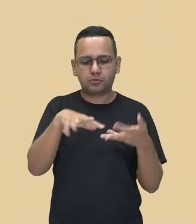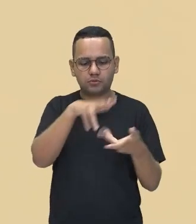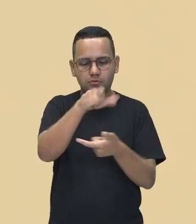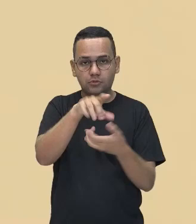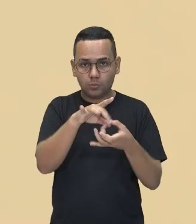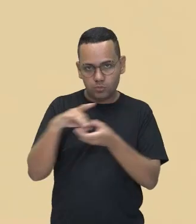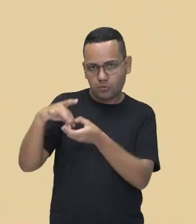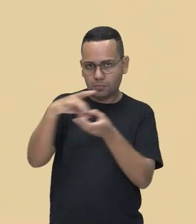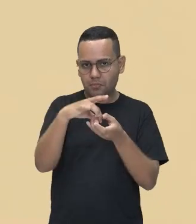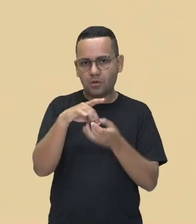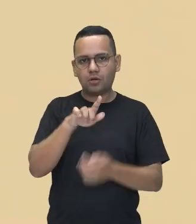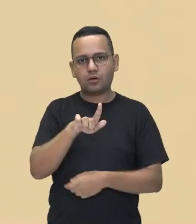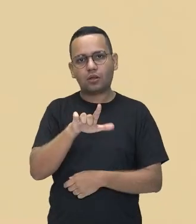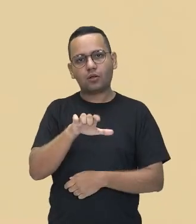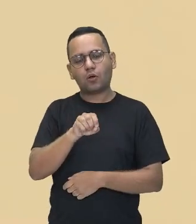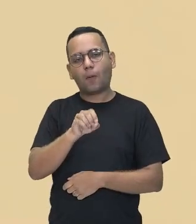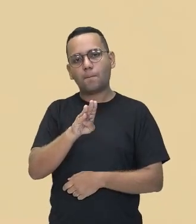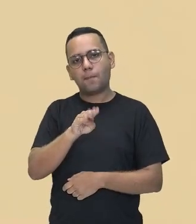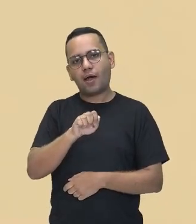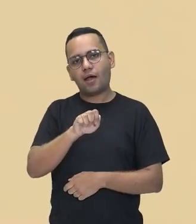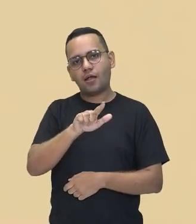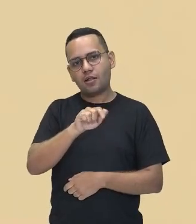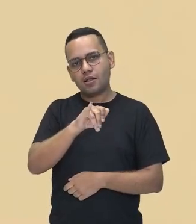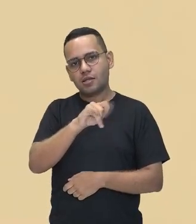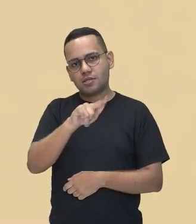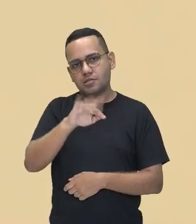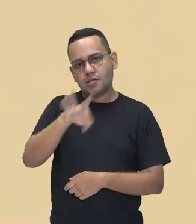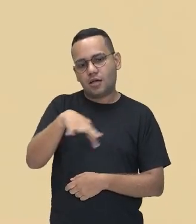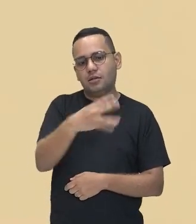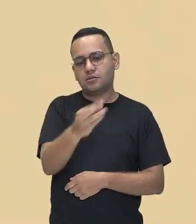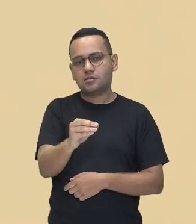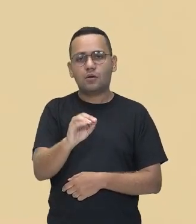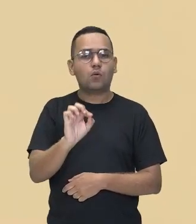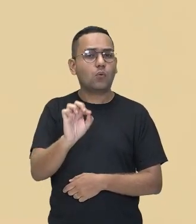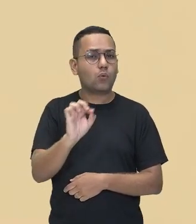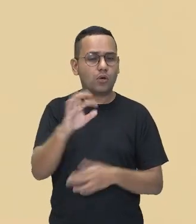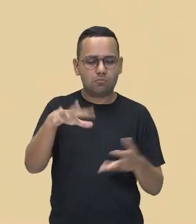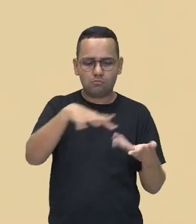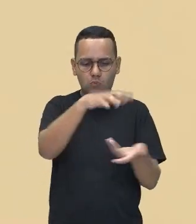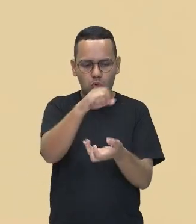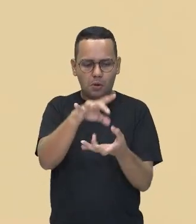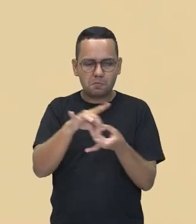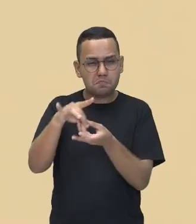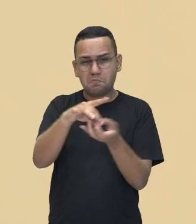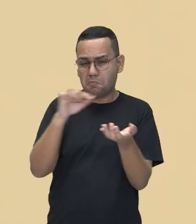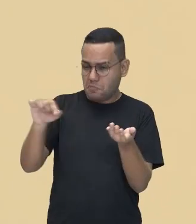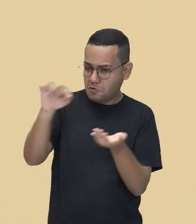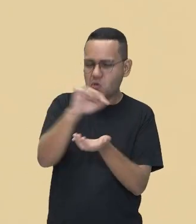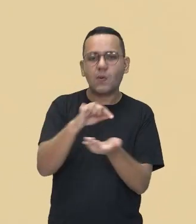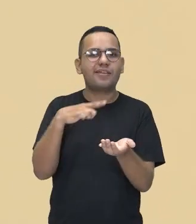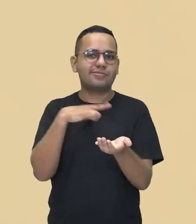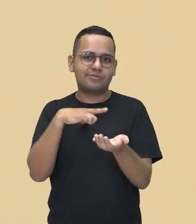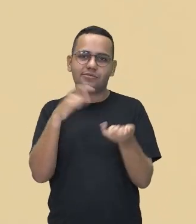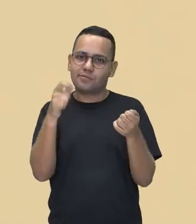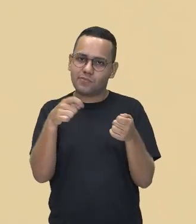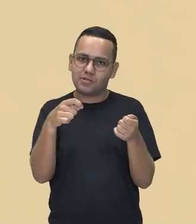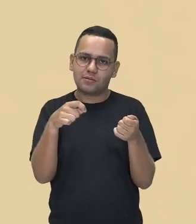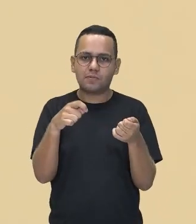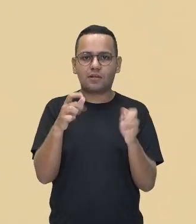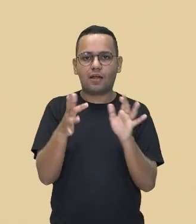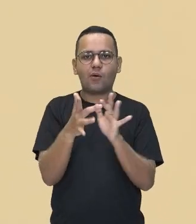nós estamos conectados então a um mundo diverso. Quando a gente fala então sobre, né, essas questões